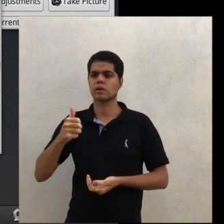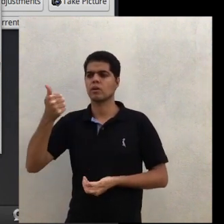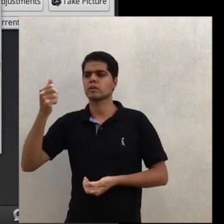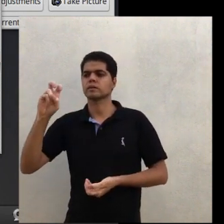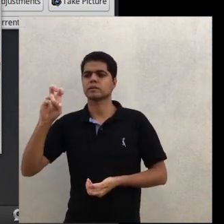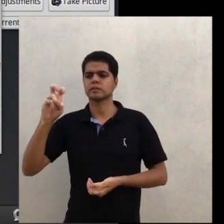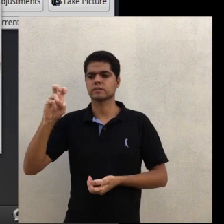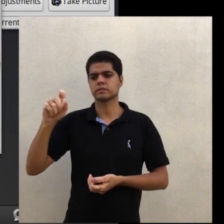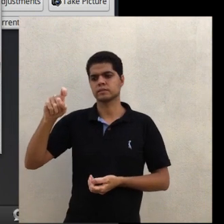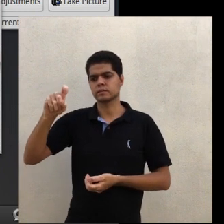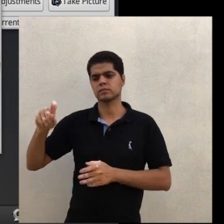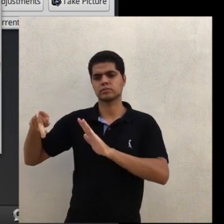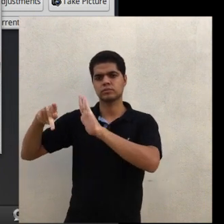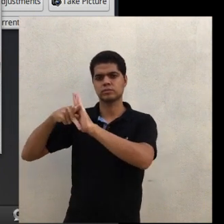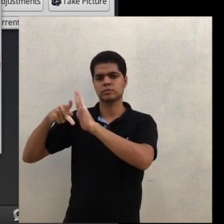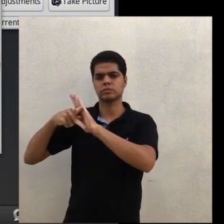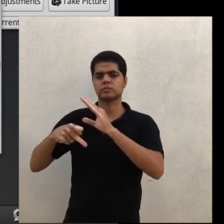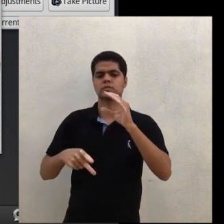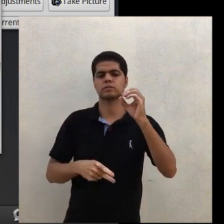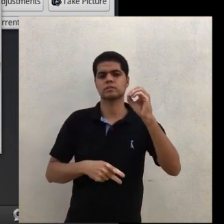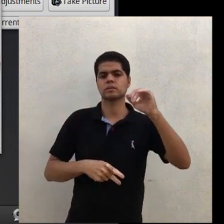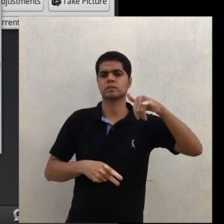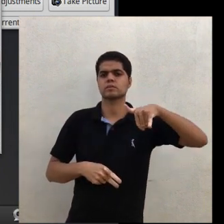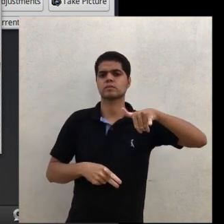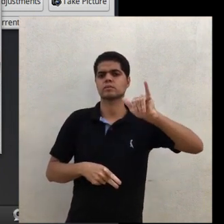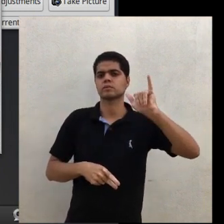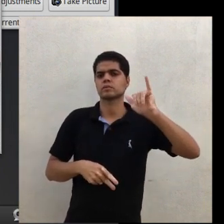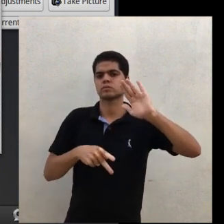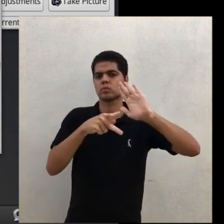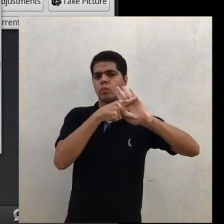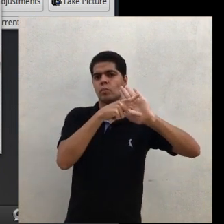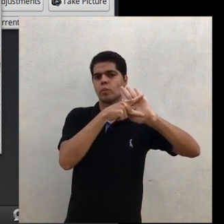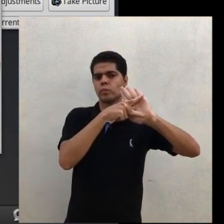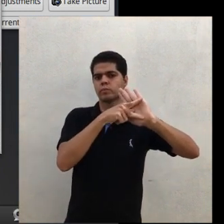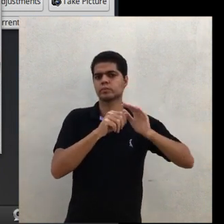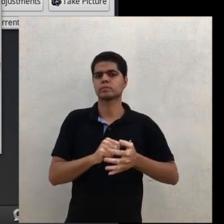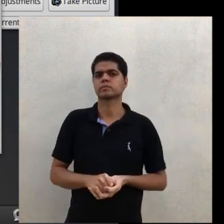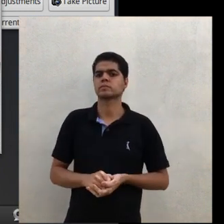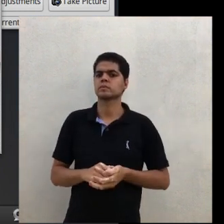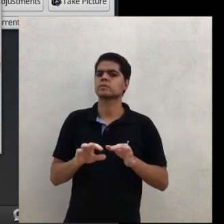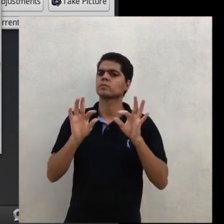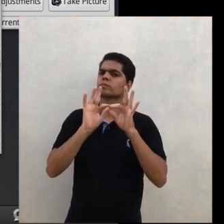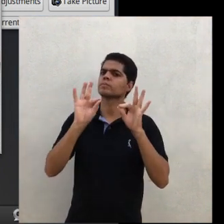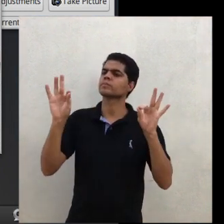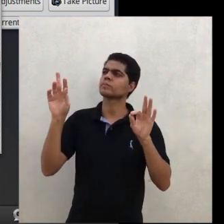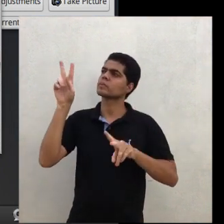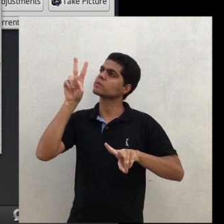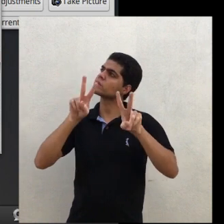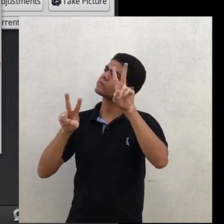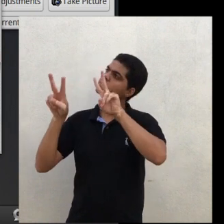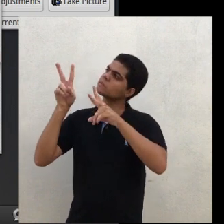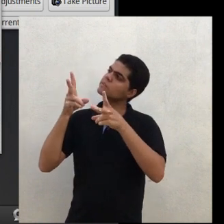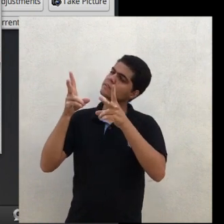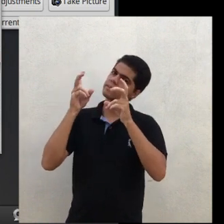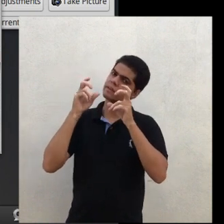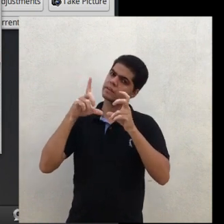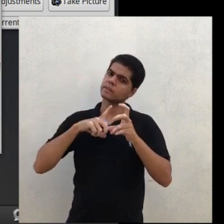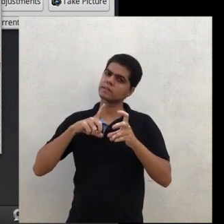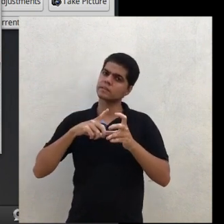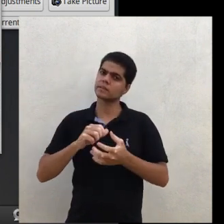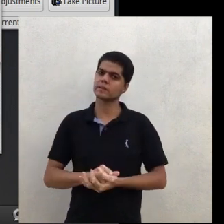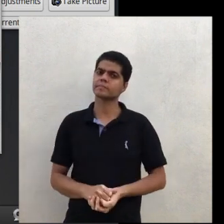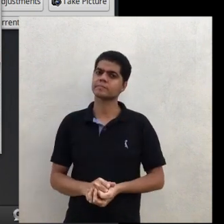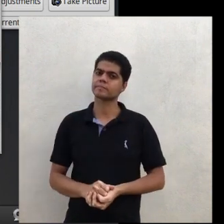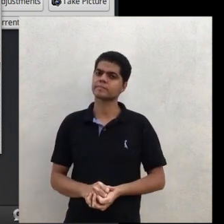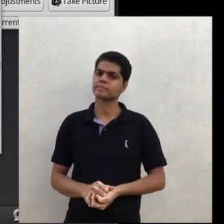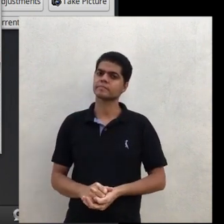Então, essa linha que vai desde esse ponto aqui até esse, né, aí o software